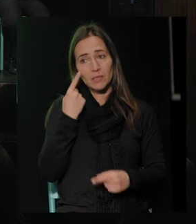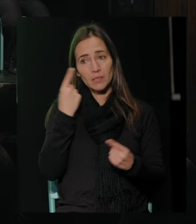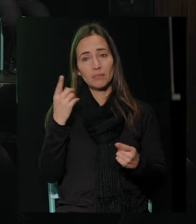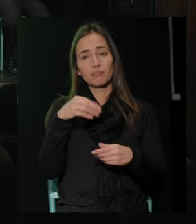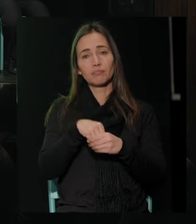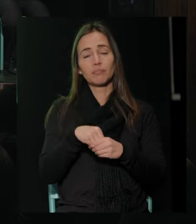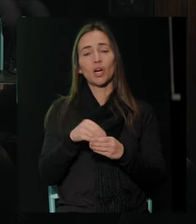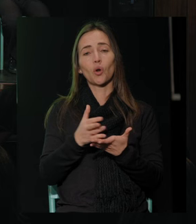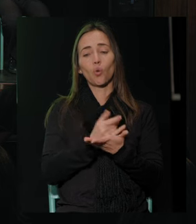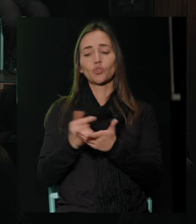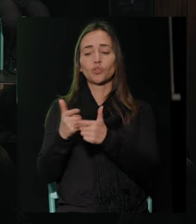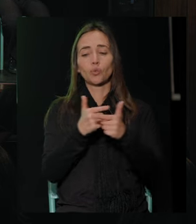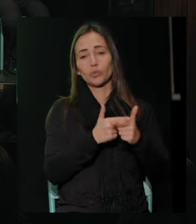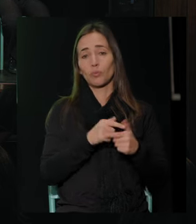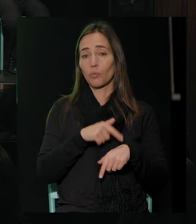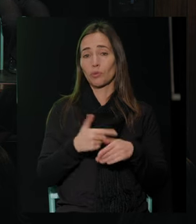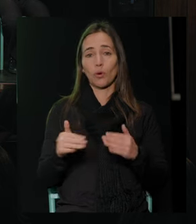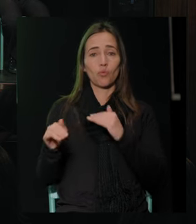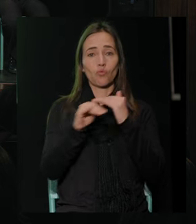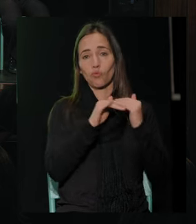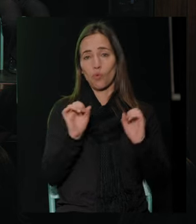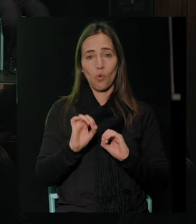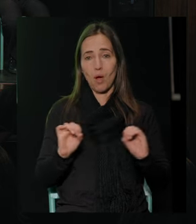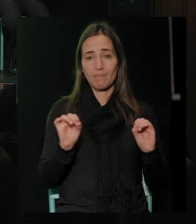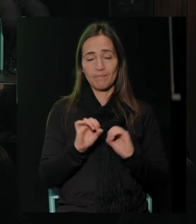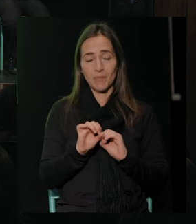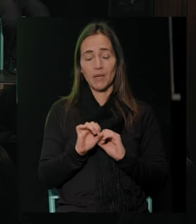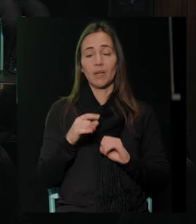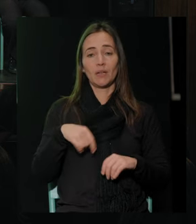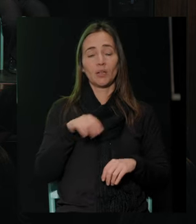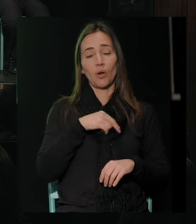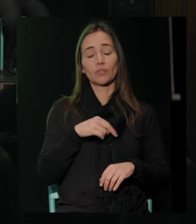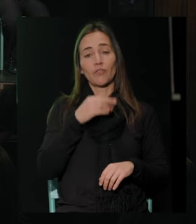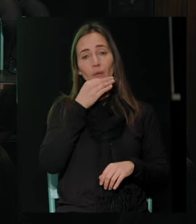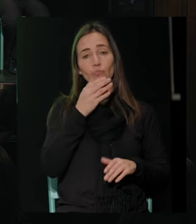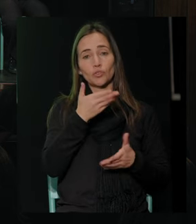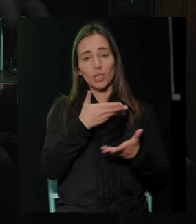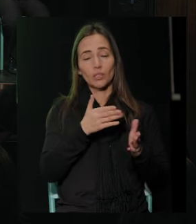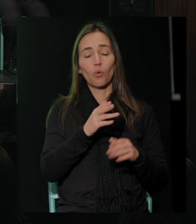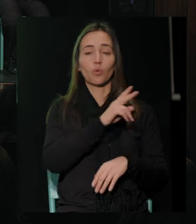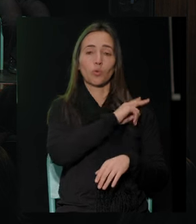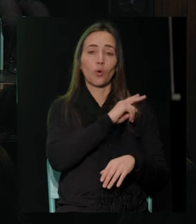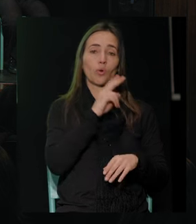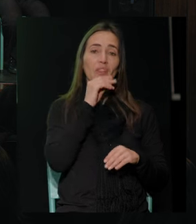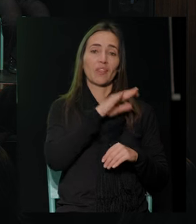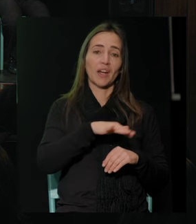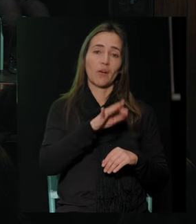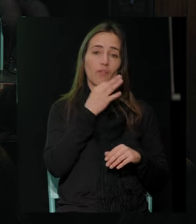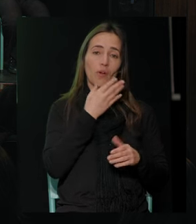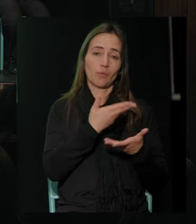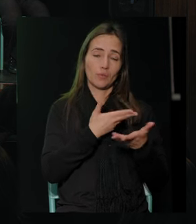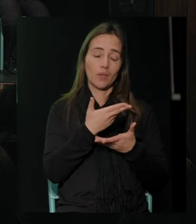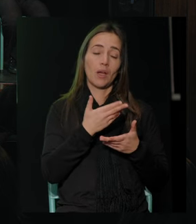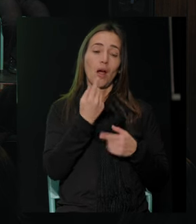distribuição de recursos. Neste momento não há equidade. E nós vemos isso também com os nossos proprietários, que trabalham connosco. Temos pequenos proprietários e